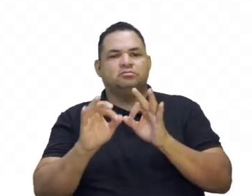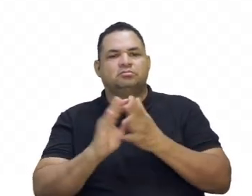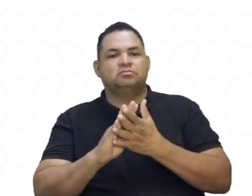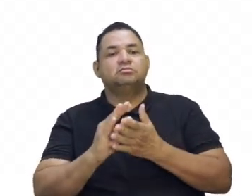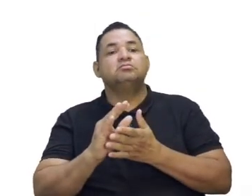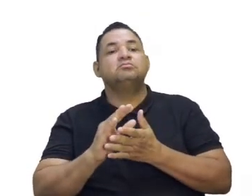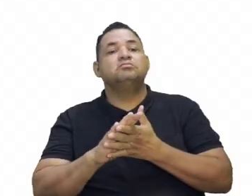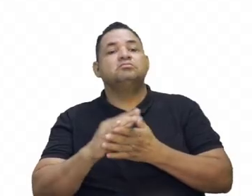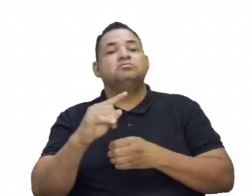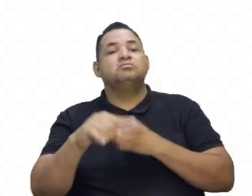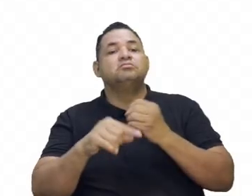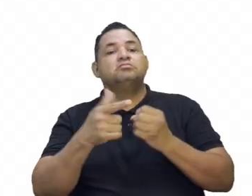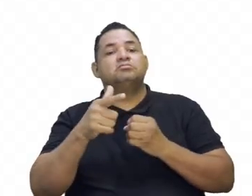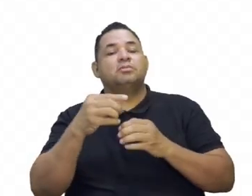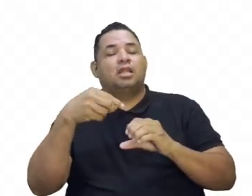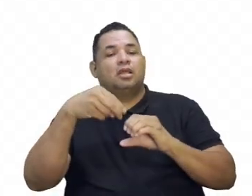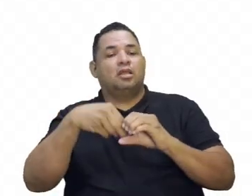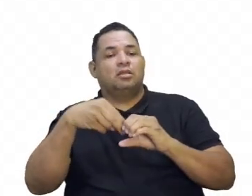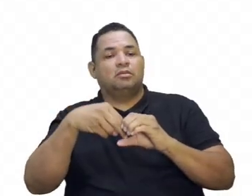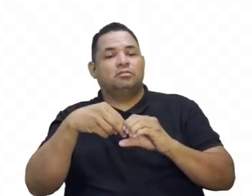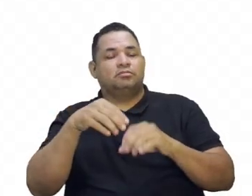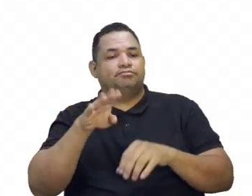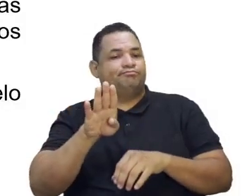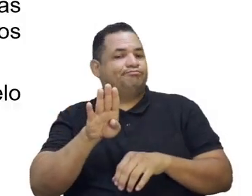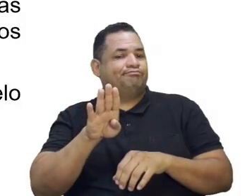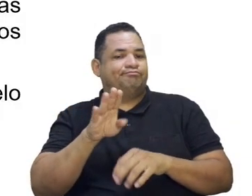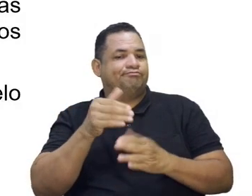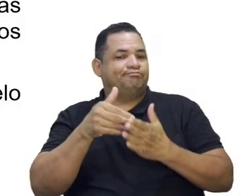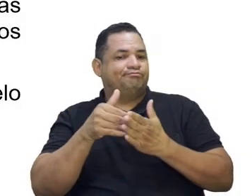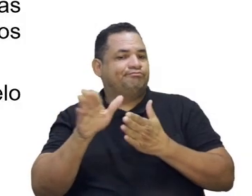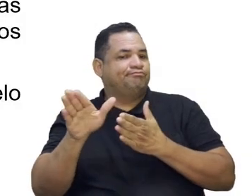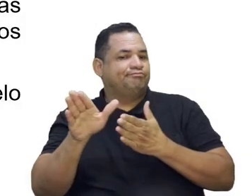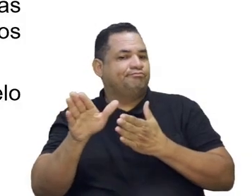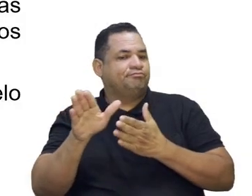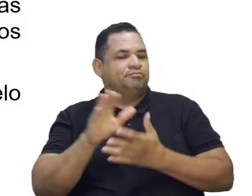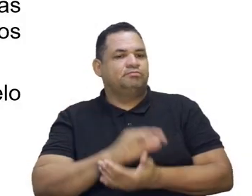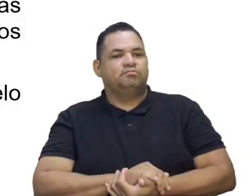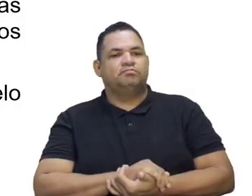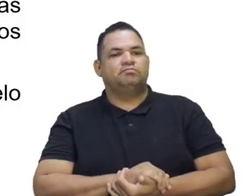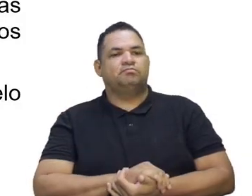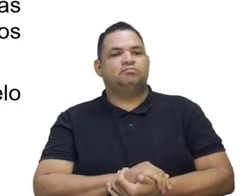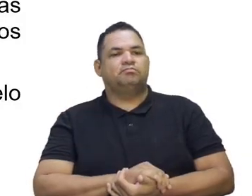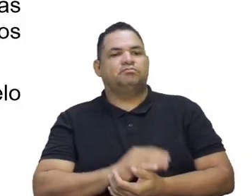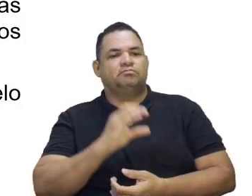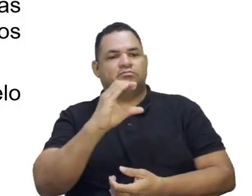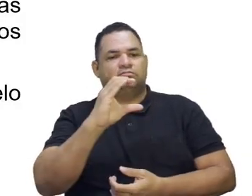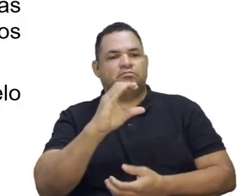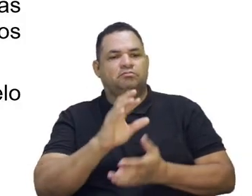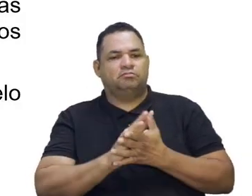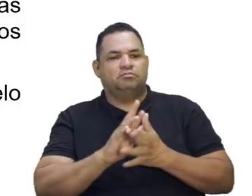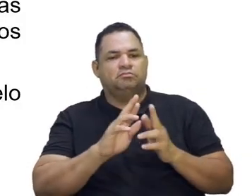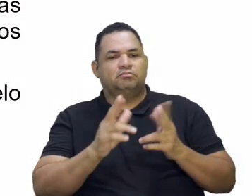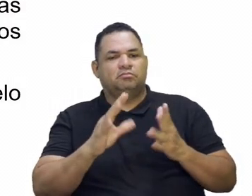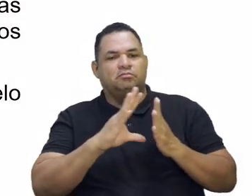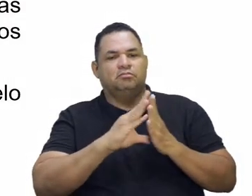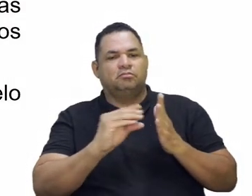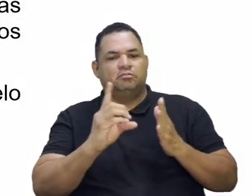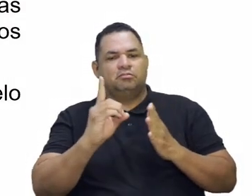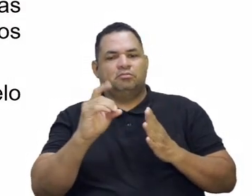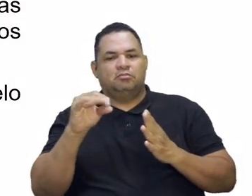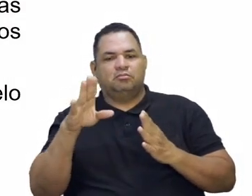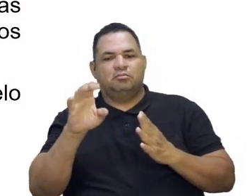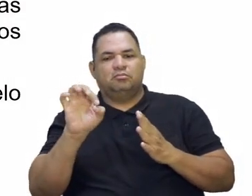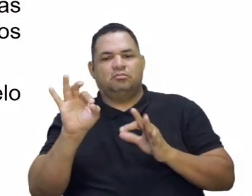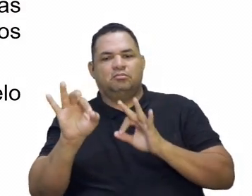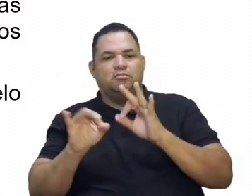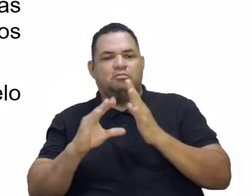núcleo? Não. Então a letra B também não tem como ser a correta. C. Diferentemente do modelo